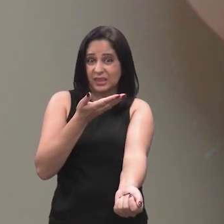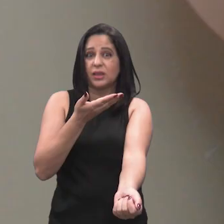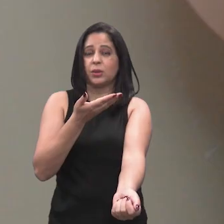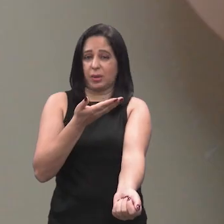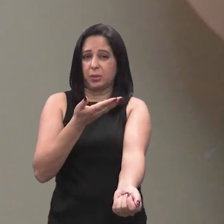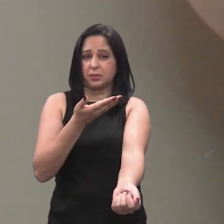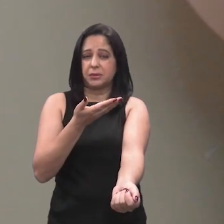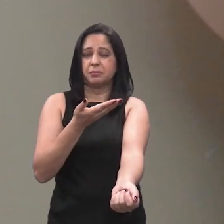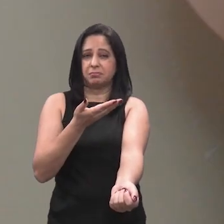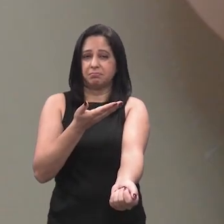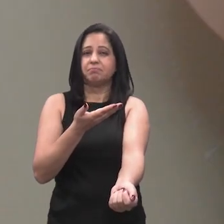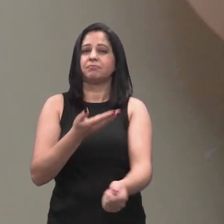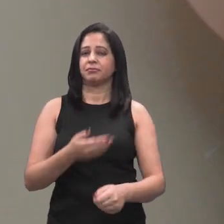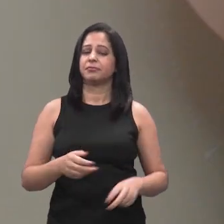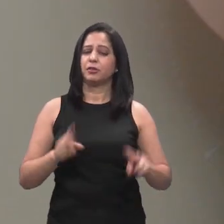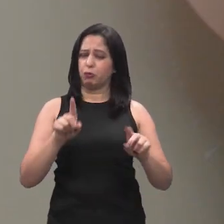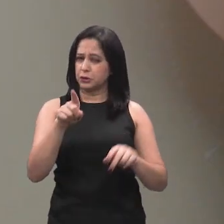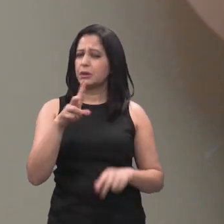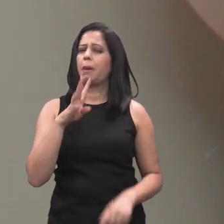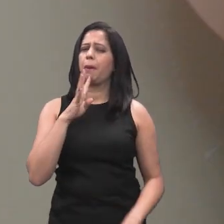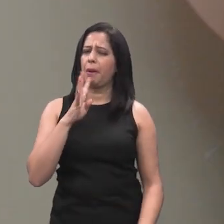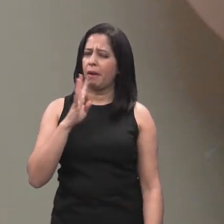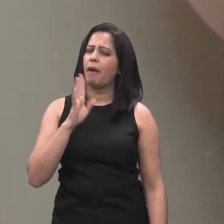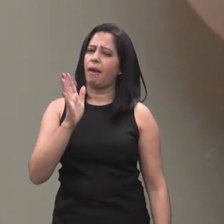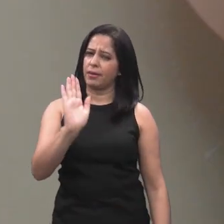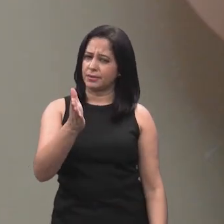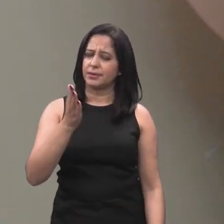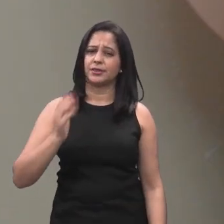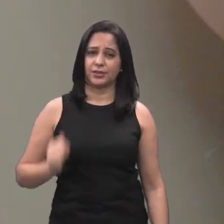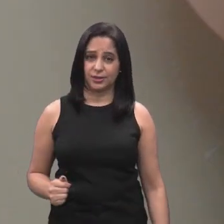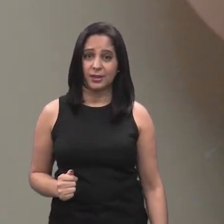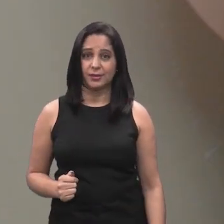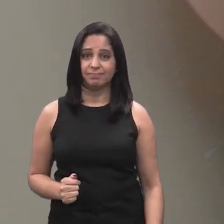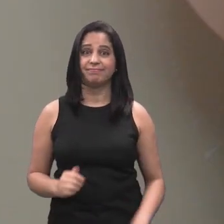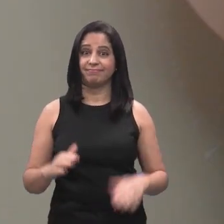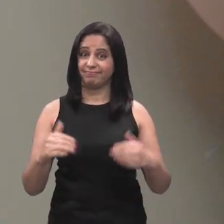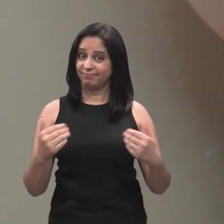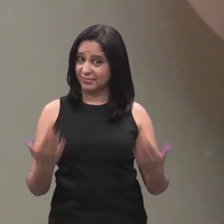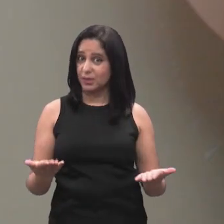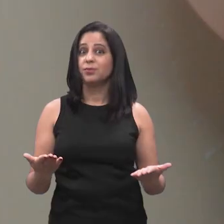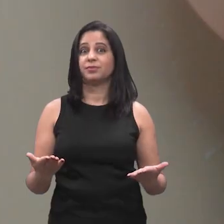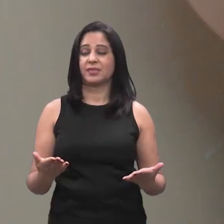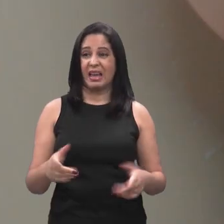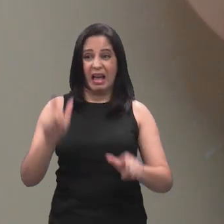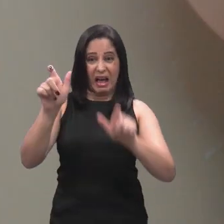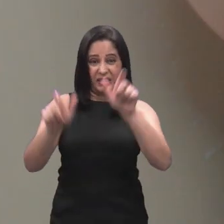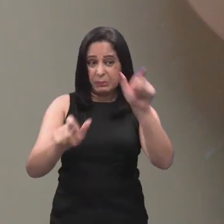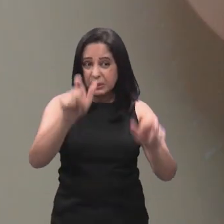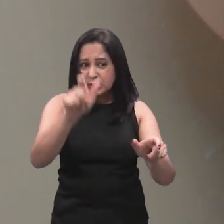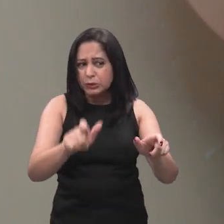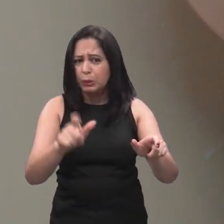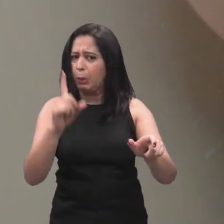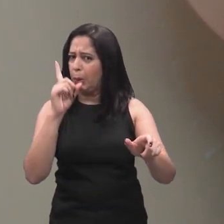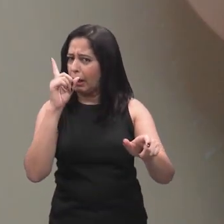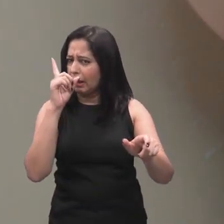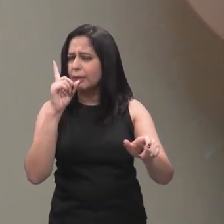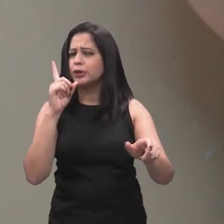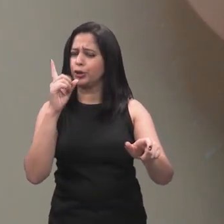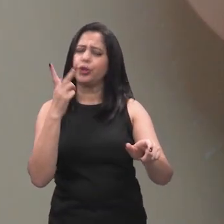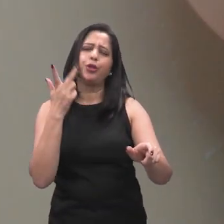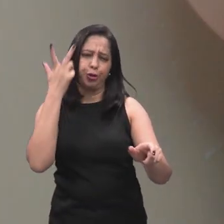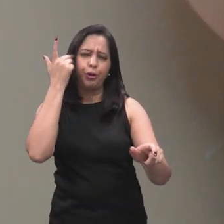conhecermos alguém ou termos um avô, um pai, mãe, alguém que sofra desta condição. O nosso corpo, gente, só